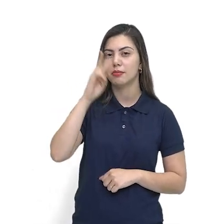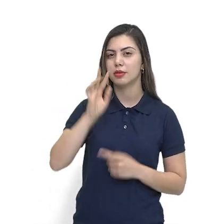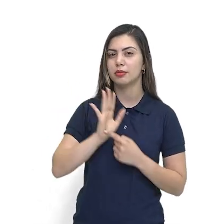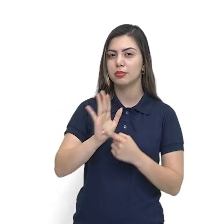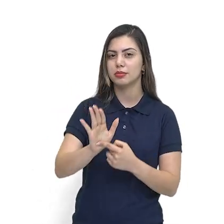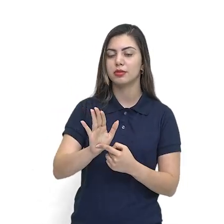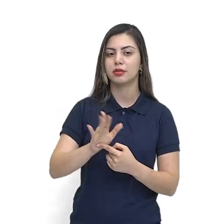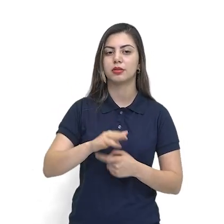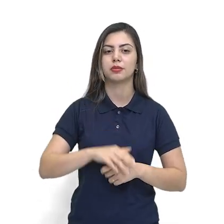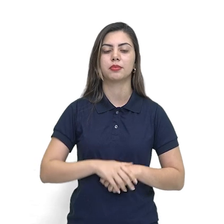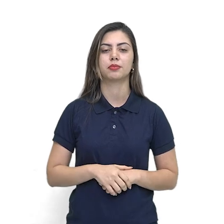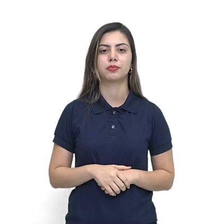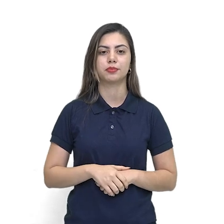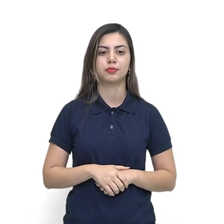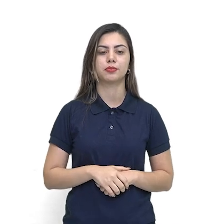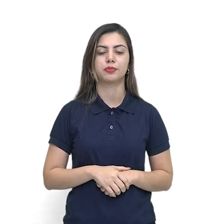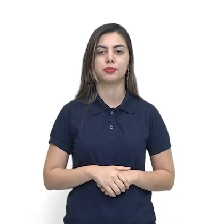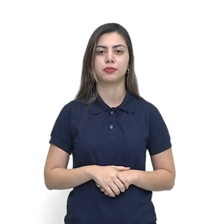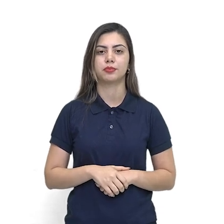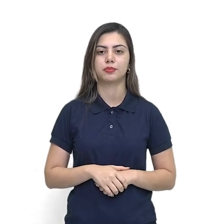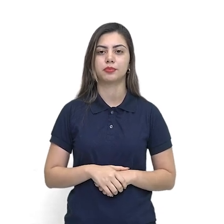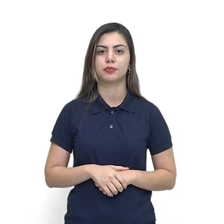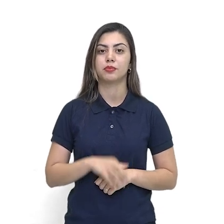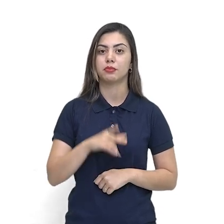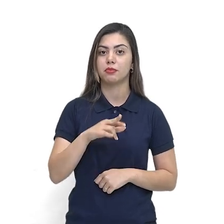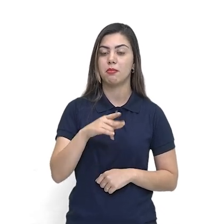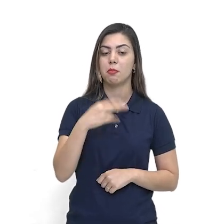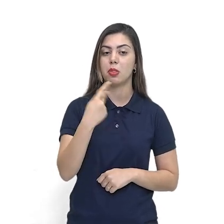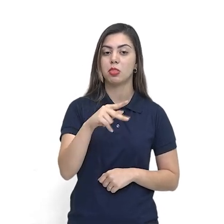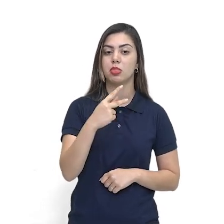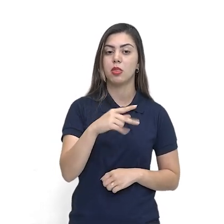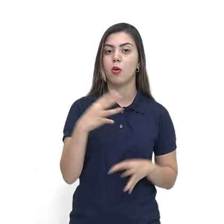vimos? Seu irmão com